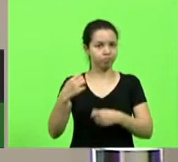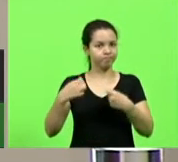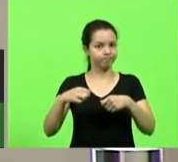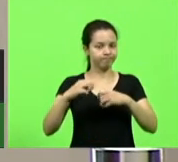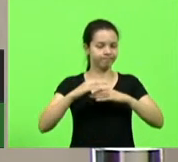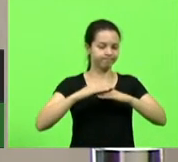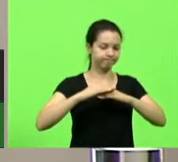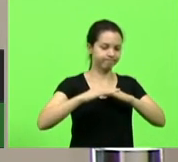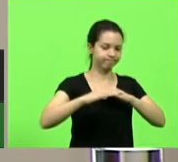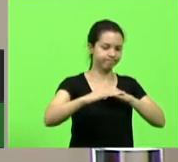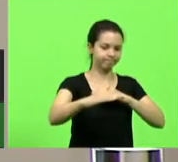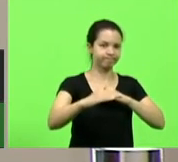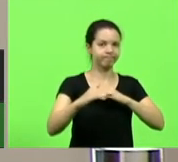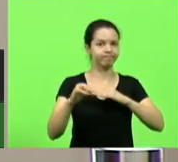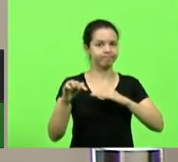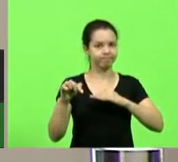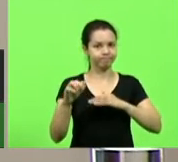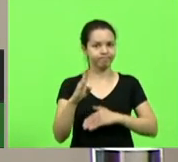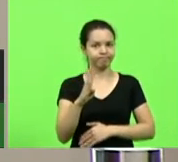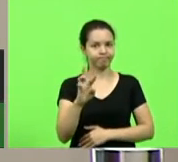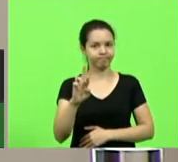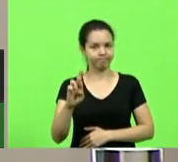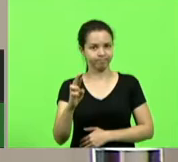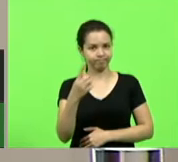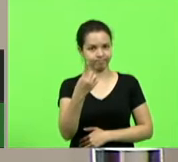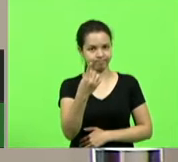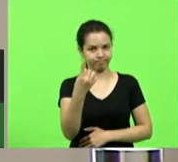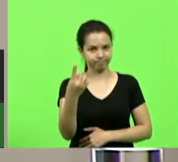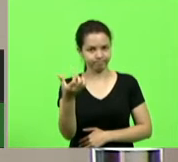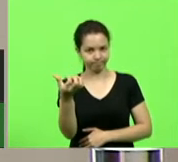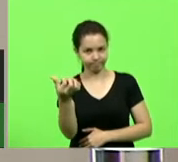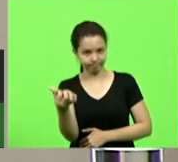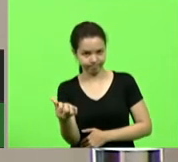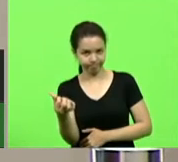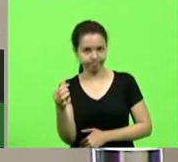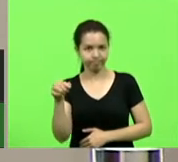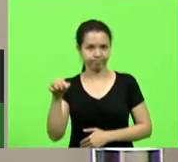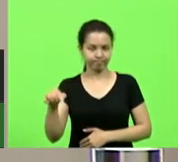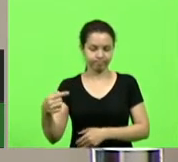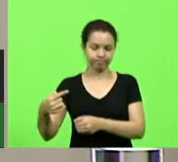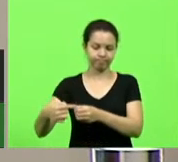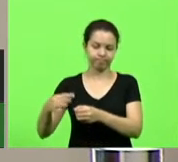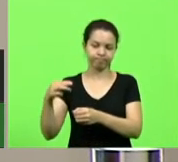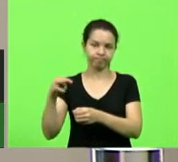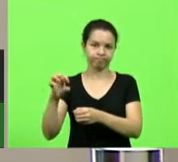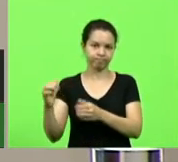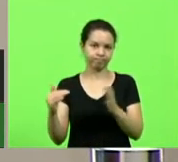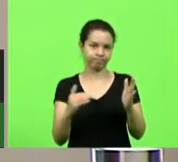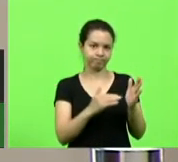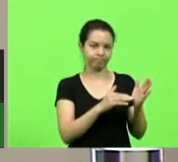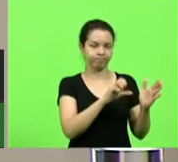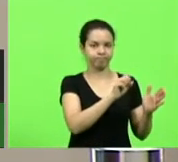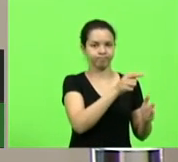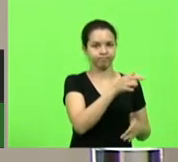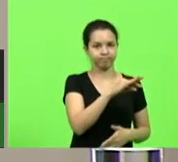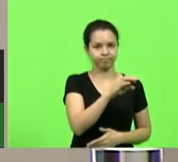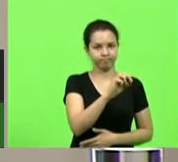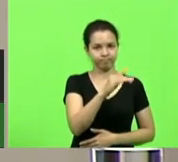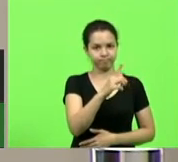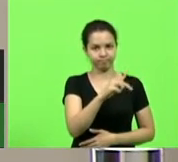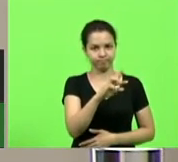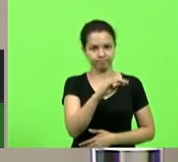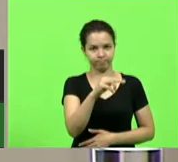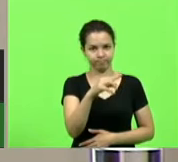ligação entre a BR-116 Monte Castelo a Santa Terezinha, em discussão. Não havendo quem queira discutir, em